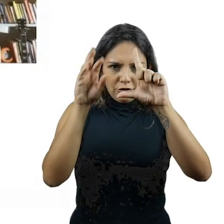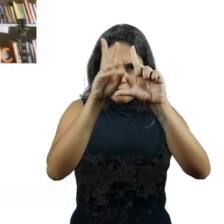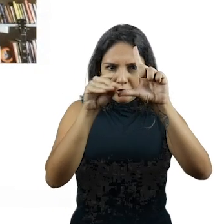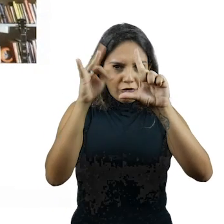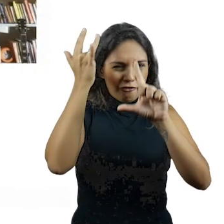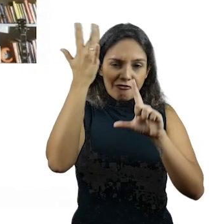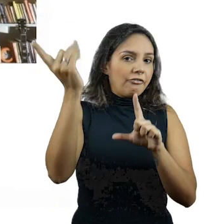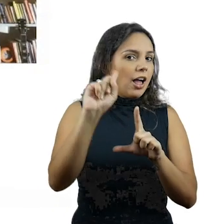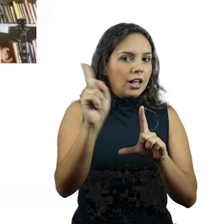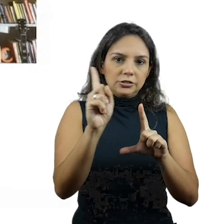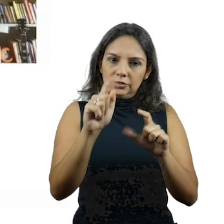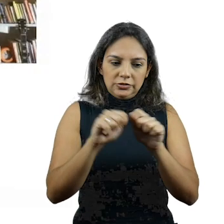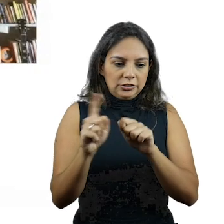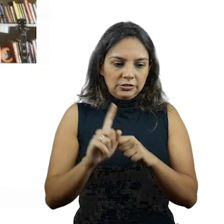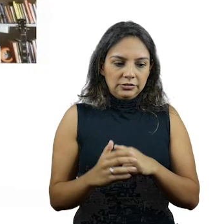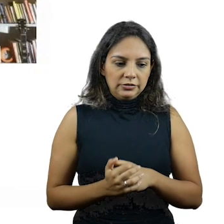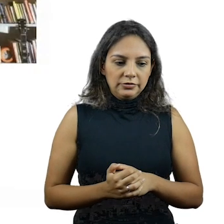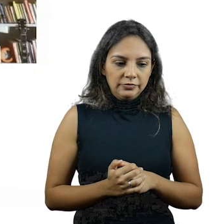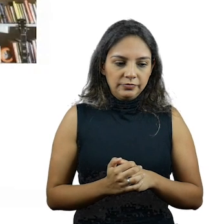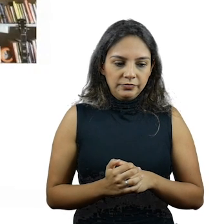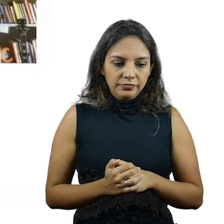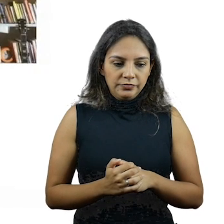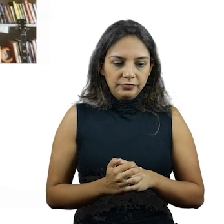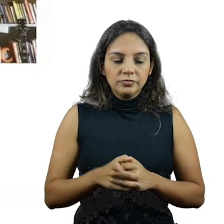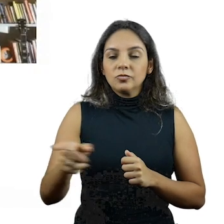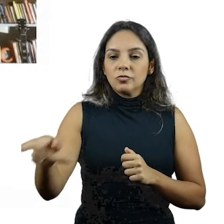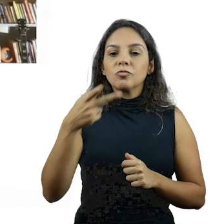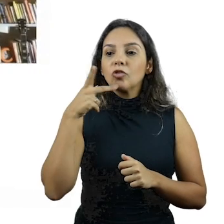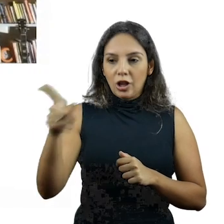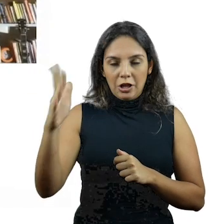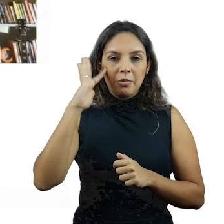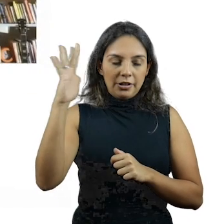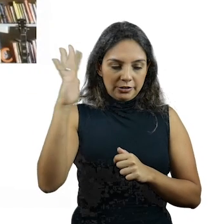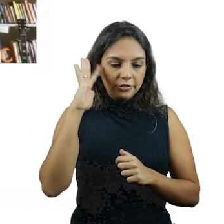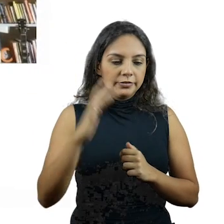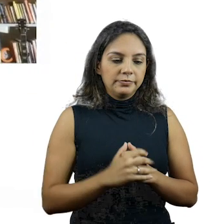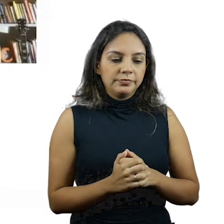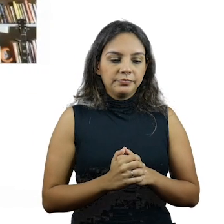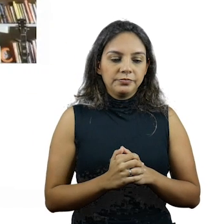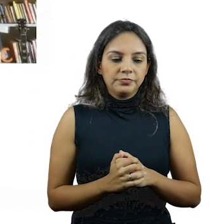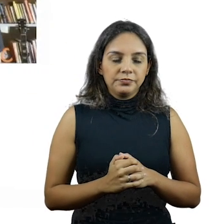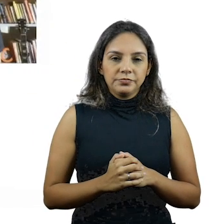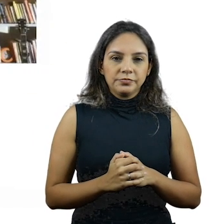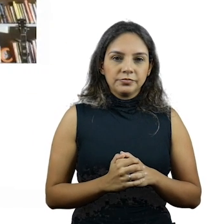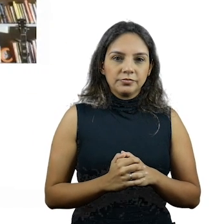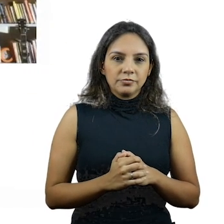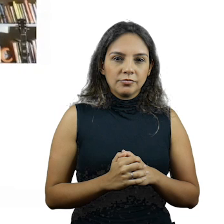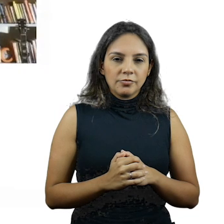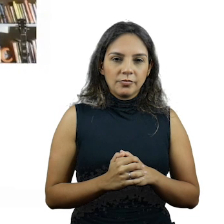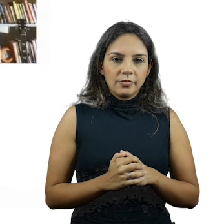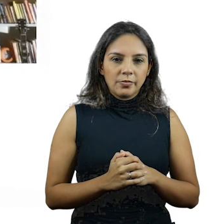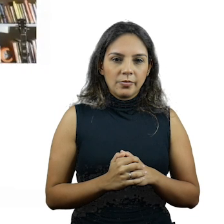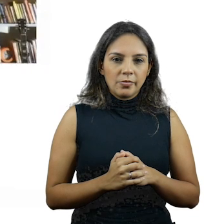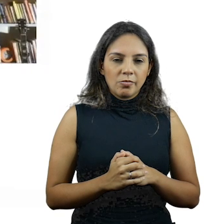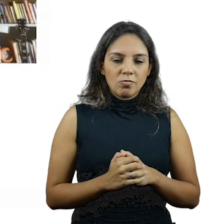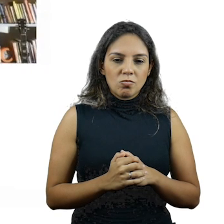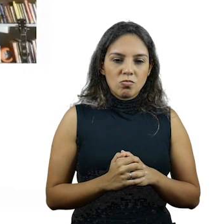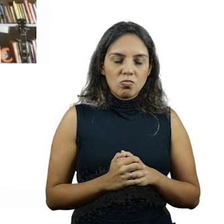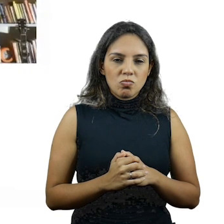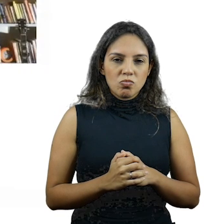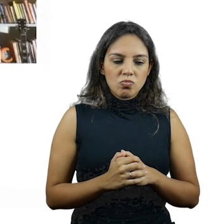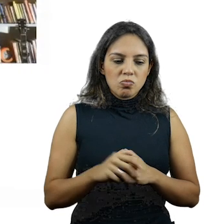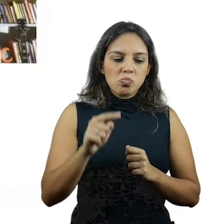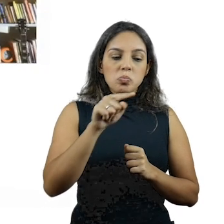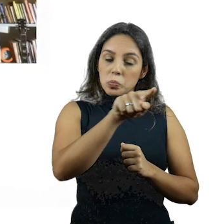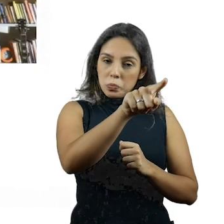não. Imagina. Confusão. Tá bem resumido, a história foi longa. Foi longa.